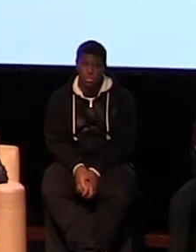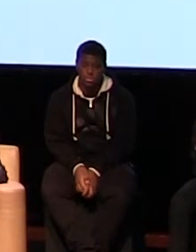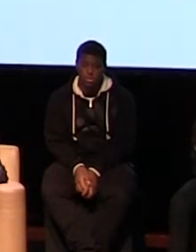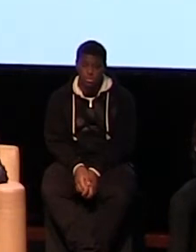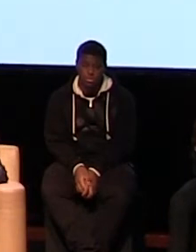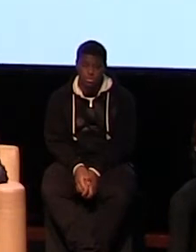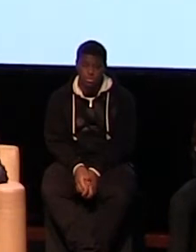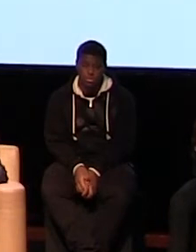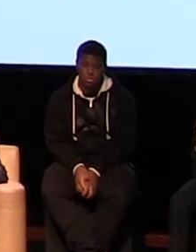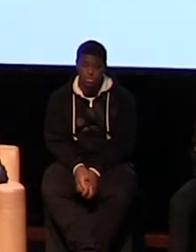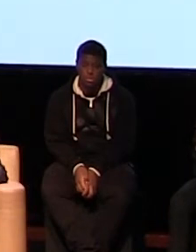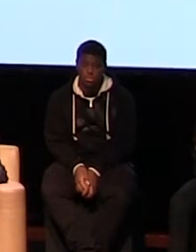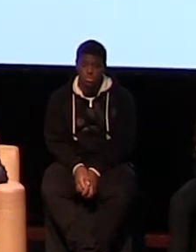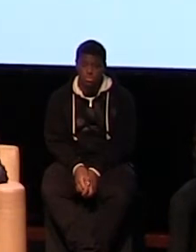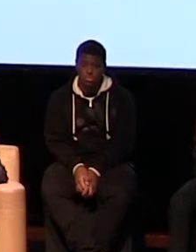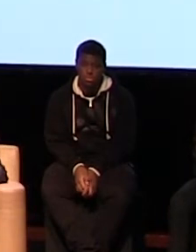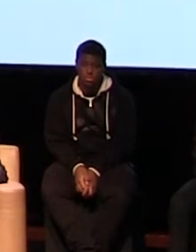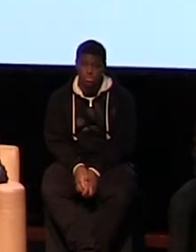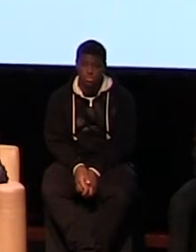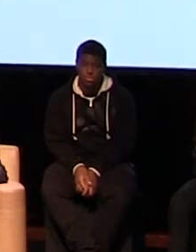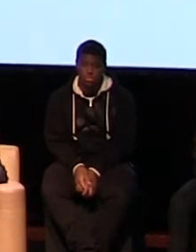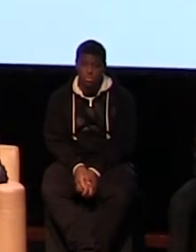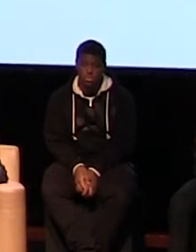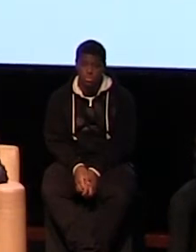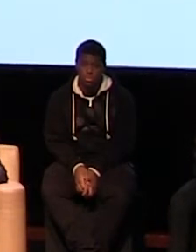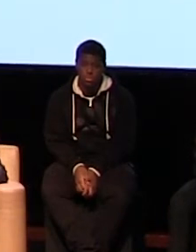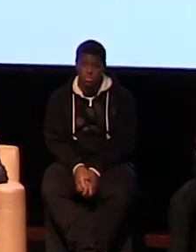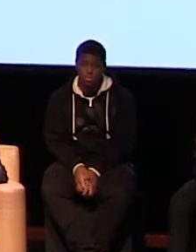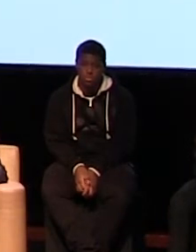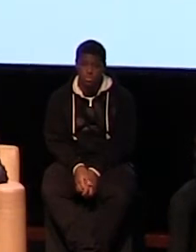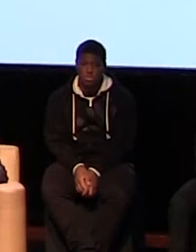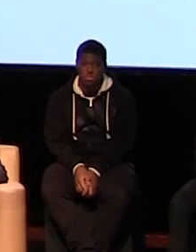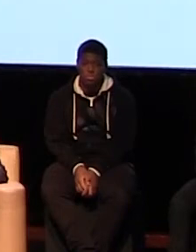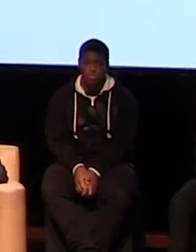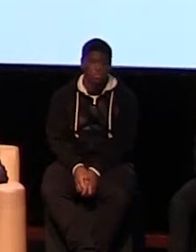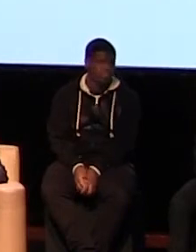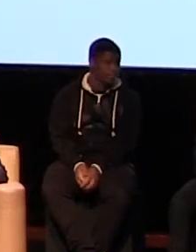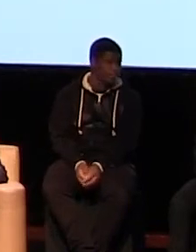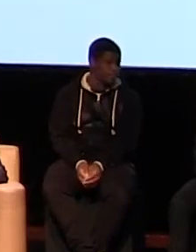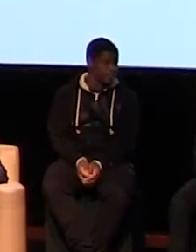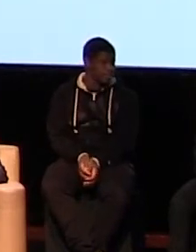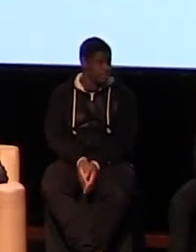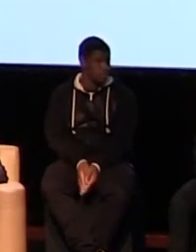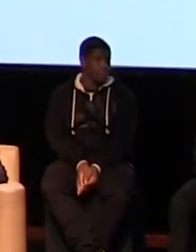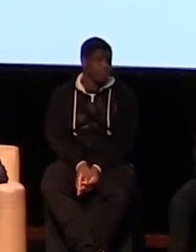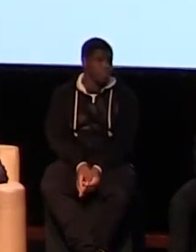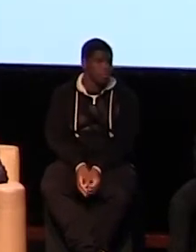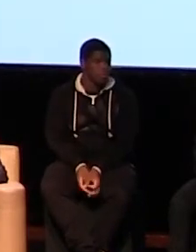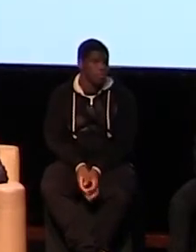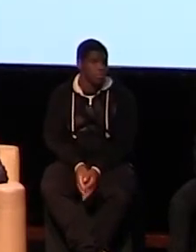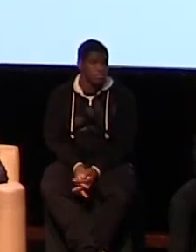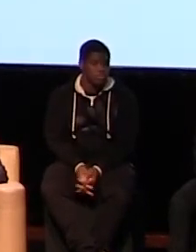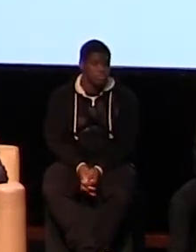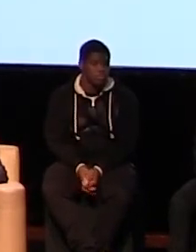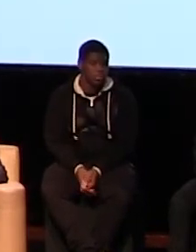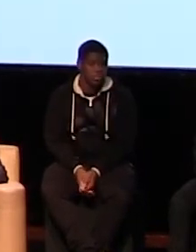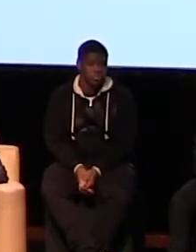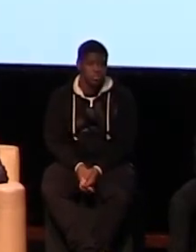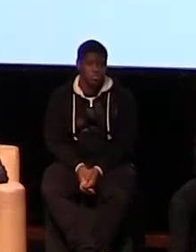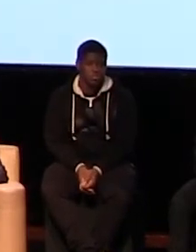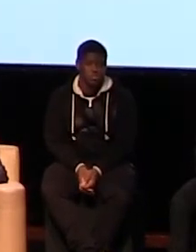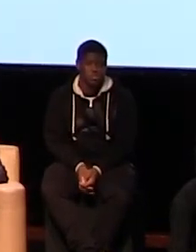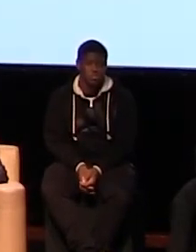segunda casa. Isso é extremamente importante. E eu, como eu sempre digo, a nossa escola é o